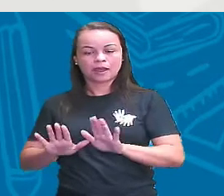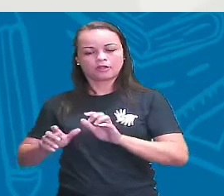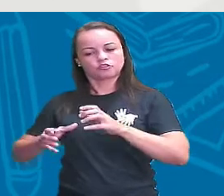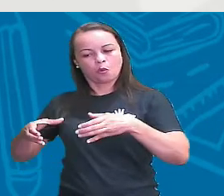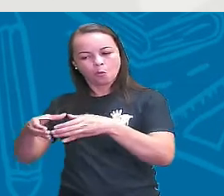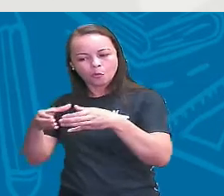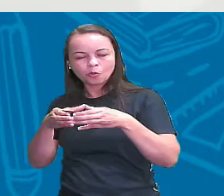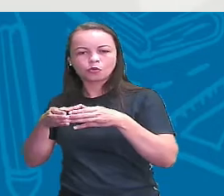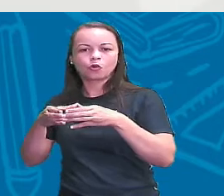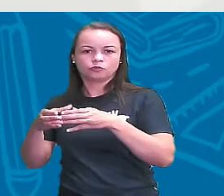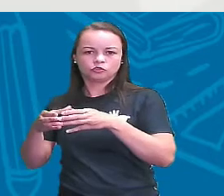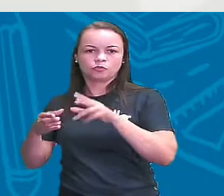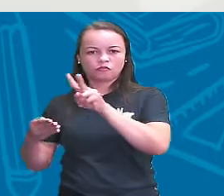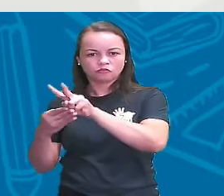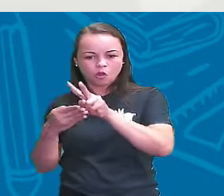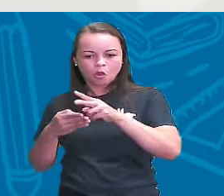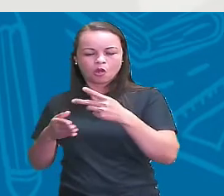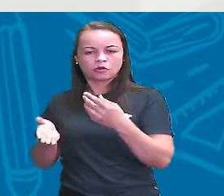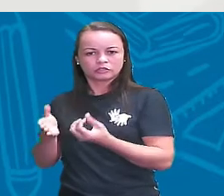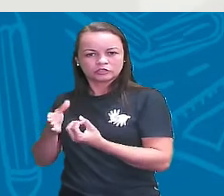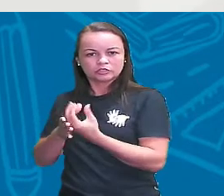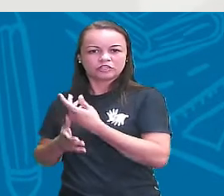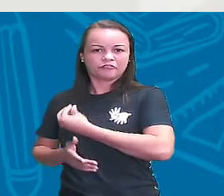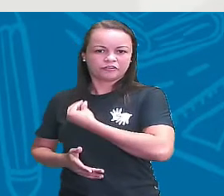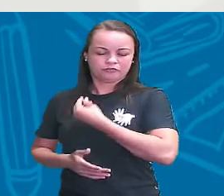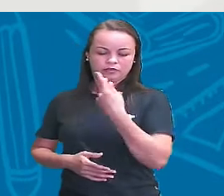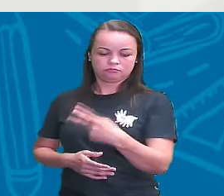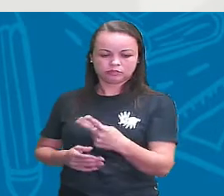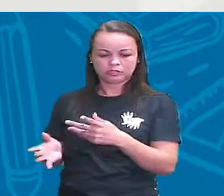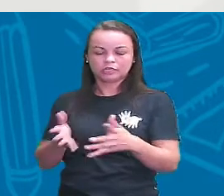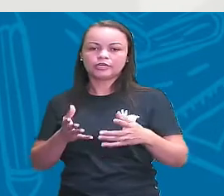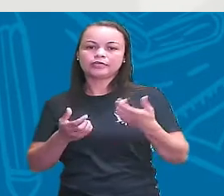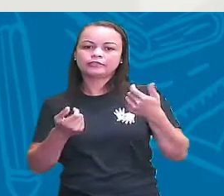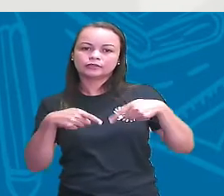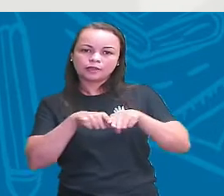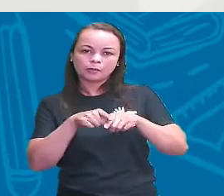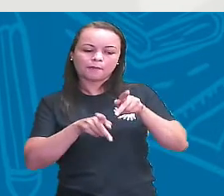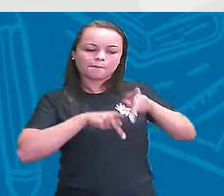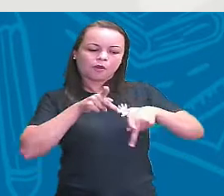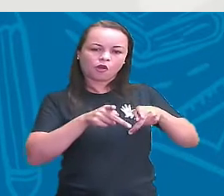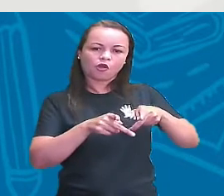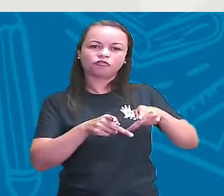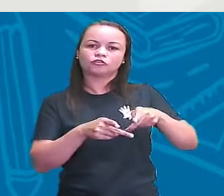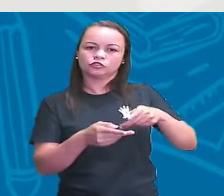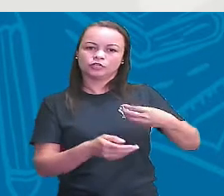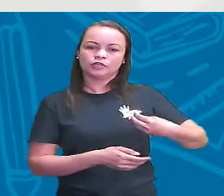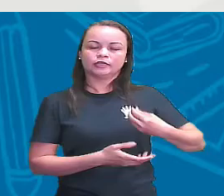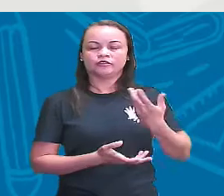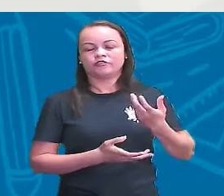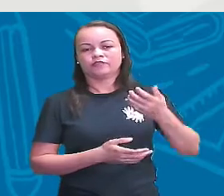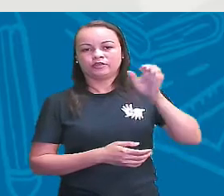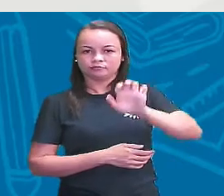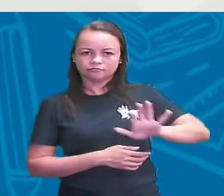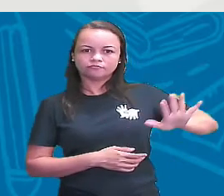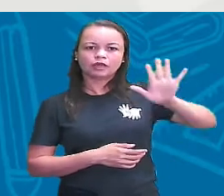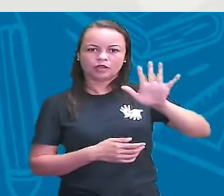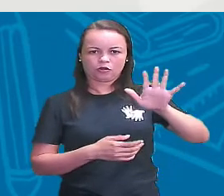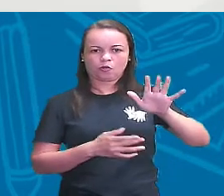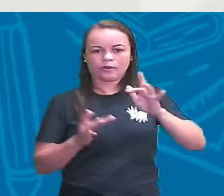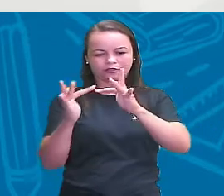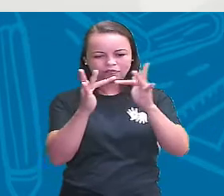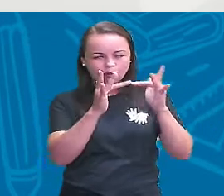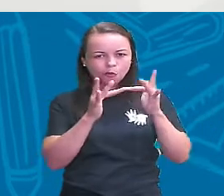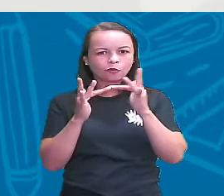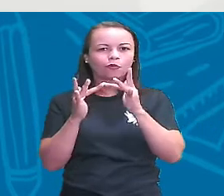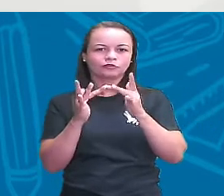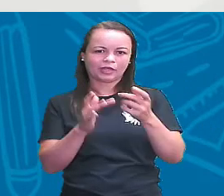e com povos de outras partes da Europa. Então a gente vai ter aí a cultura afro-brasileira. E aí, professor, por que a